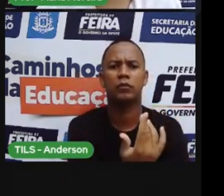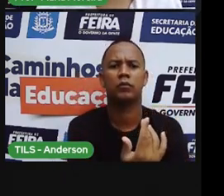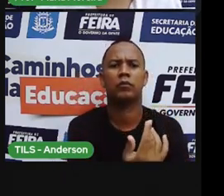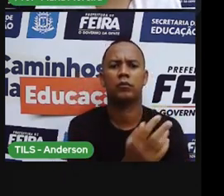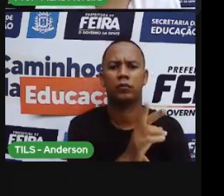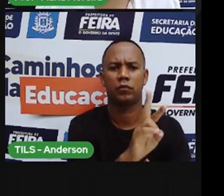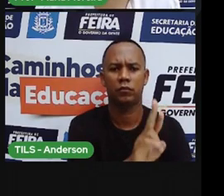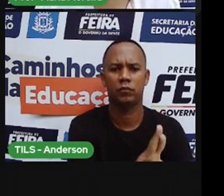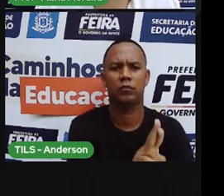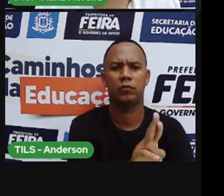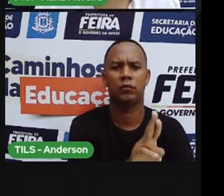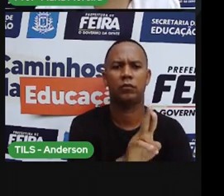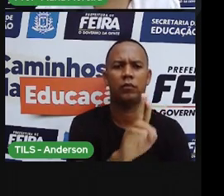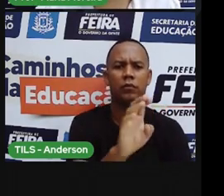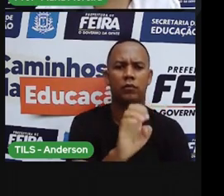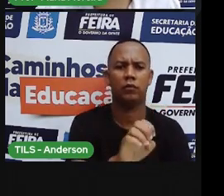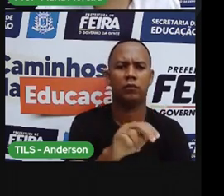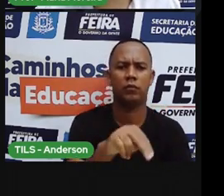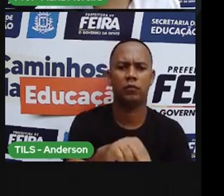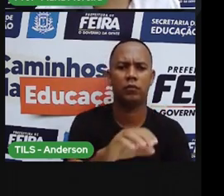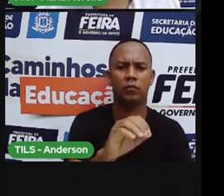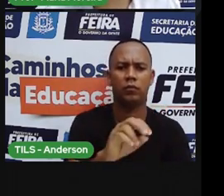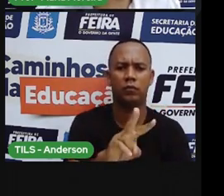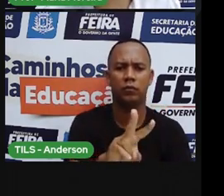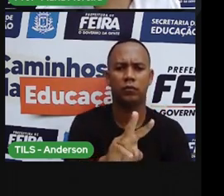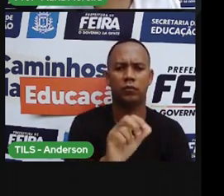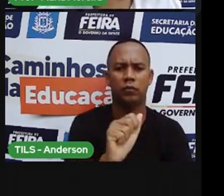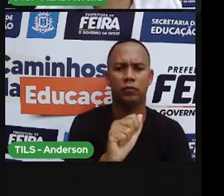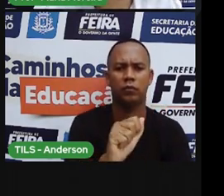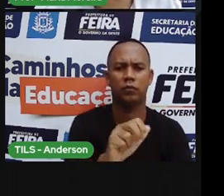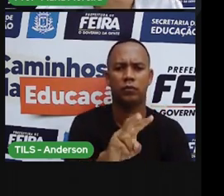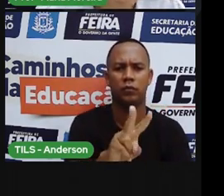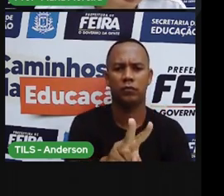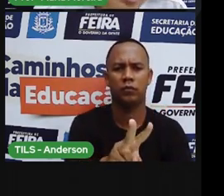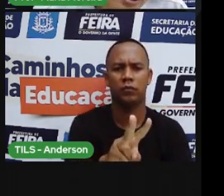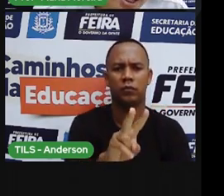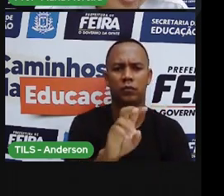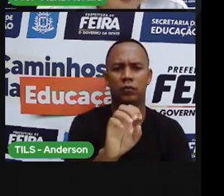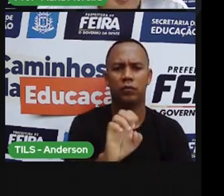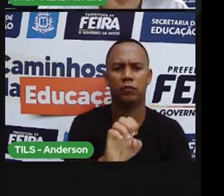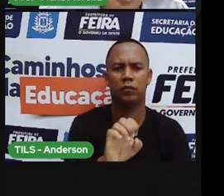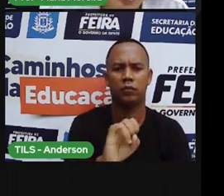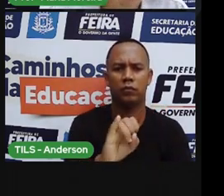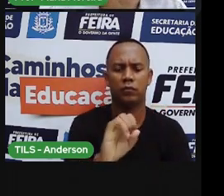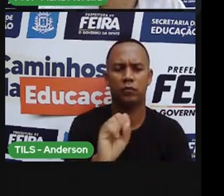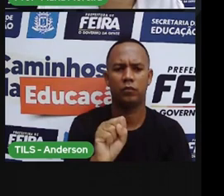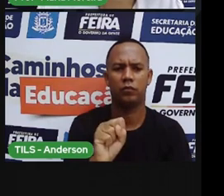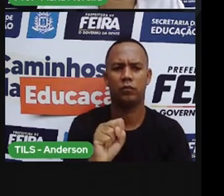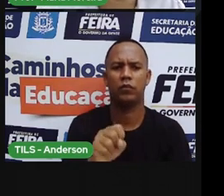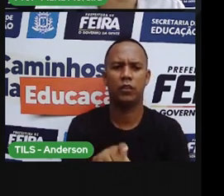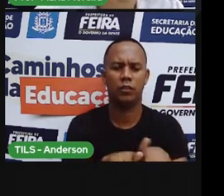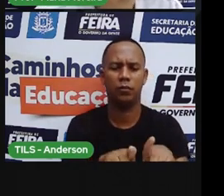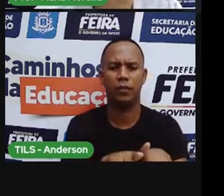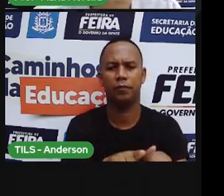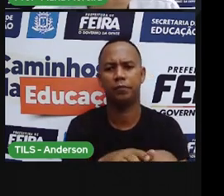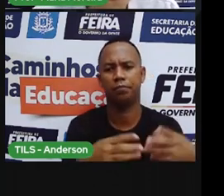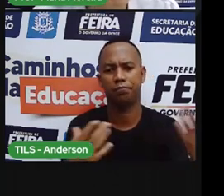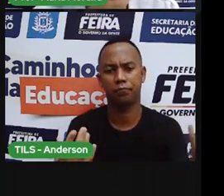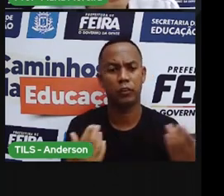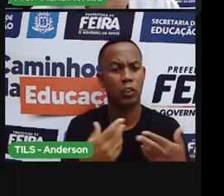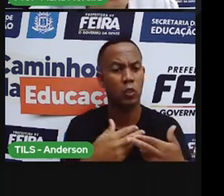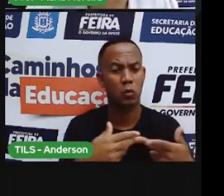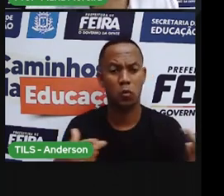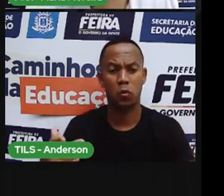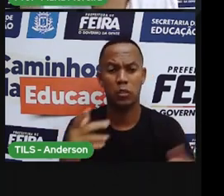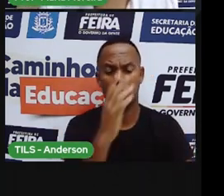seres humanos, animais e vegetais, mantenham-se vivos, esses recursos que a natureza traz, a água, o solo. Então, tudo